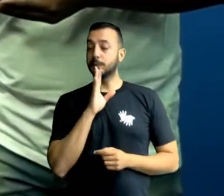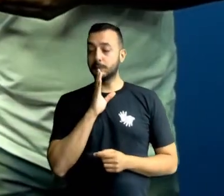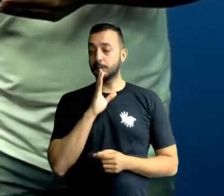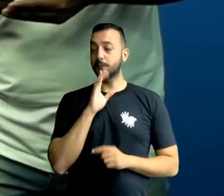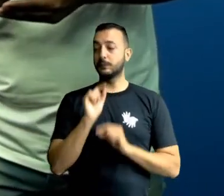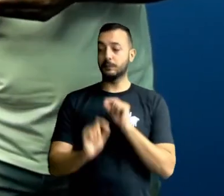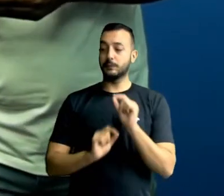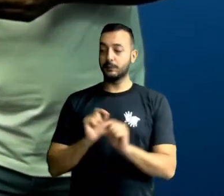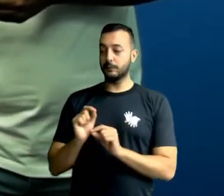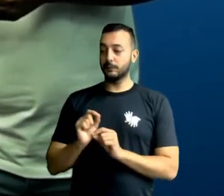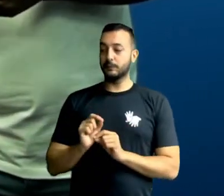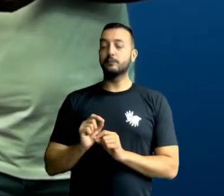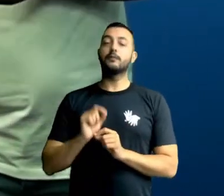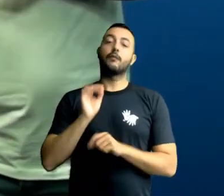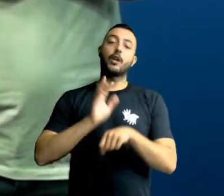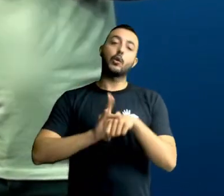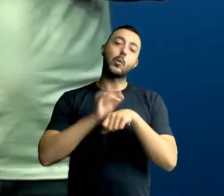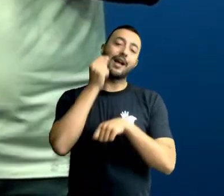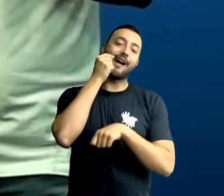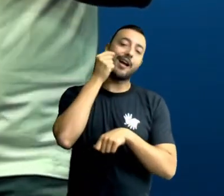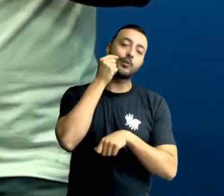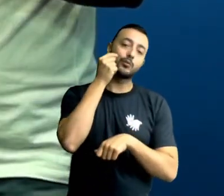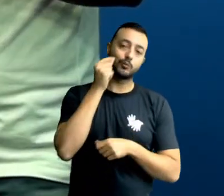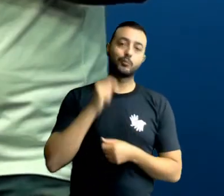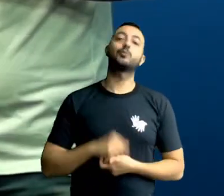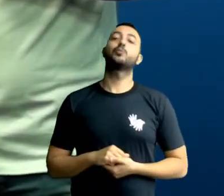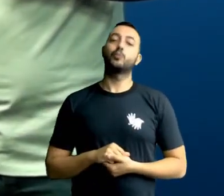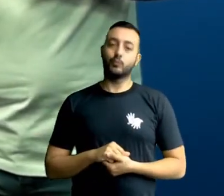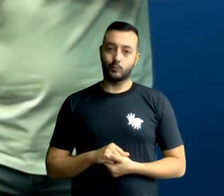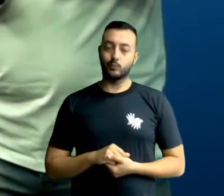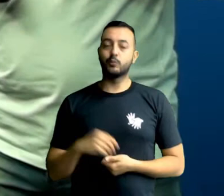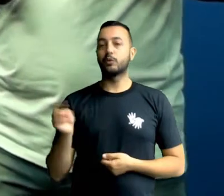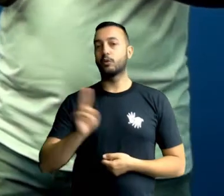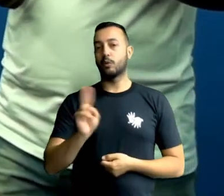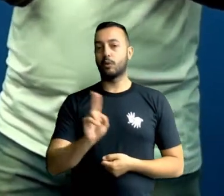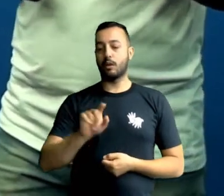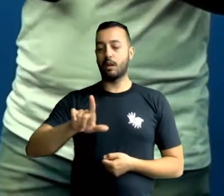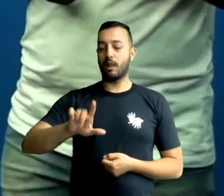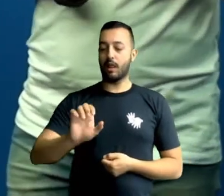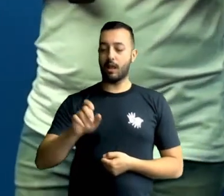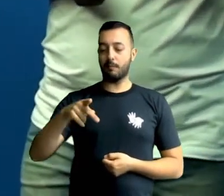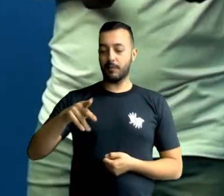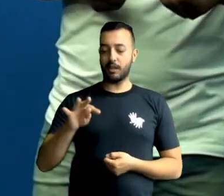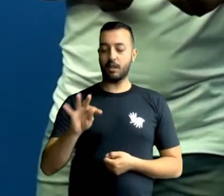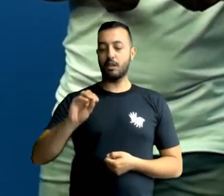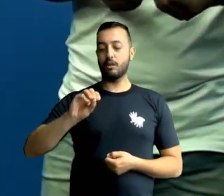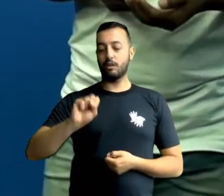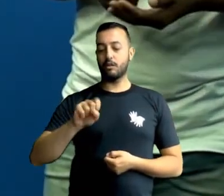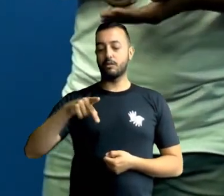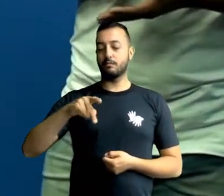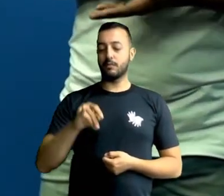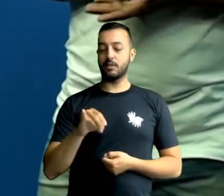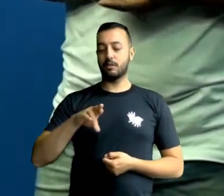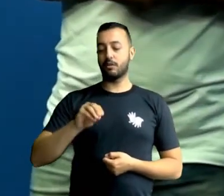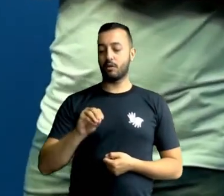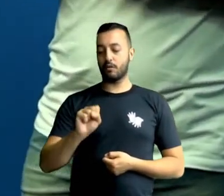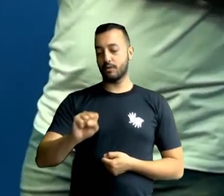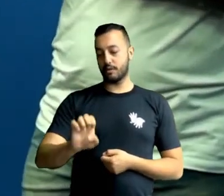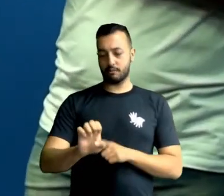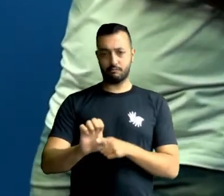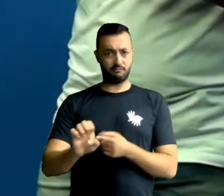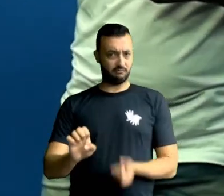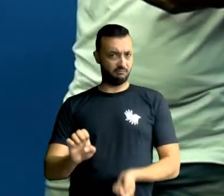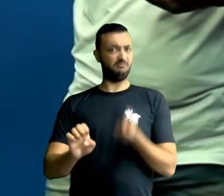conhecemos como a doença do rato, é a leptospirose. Palavrão,